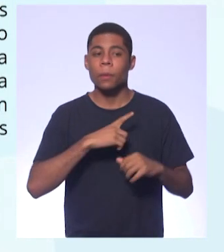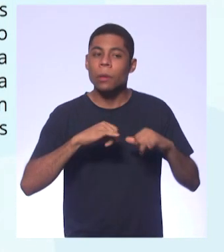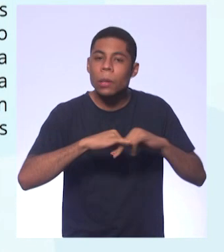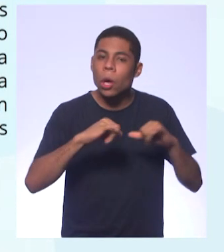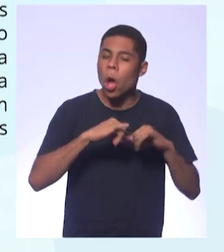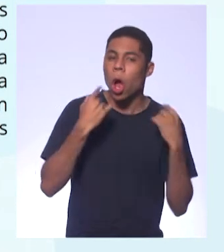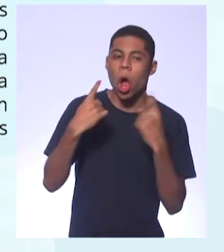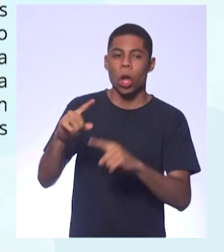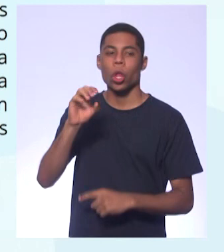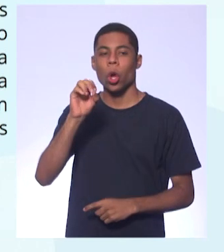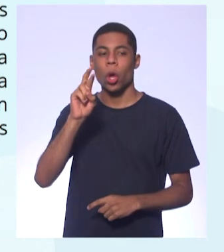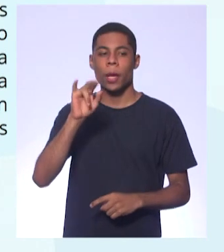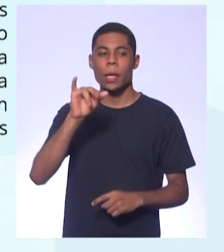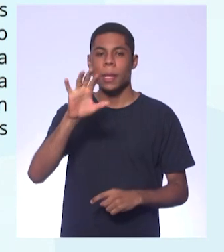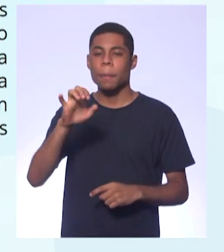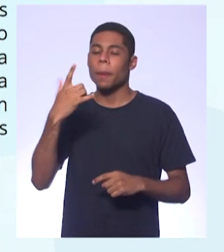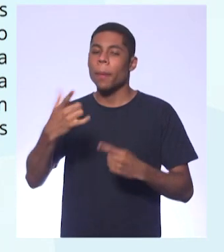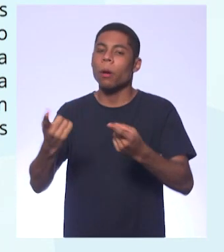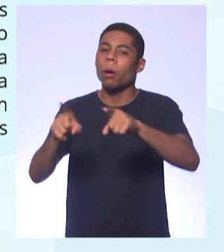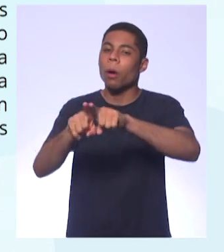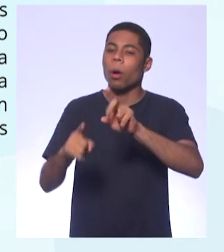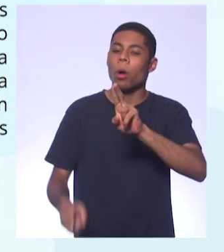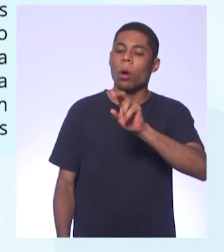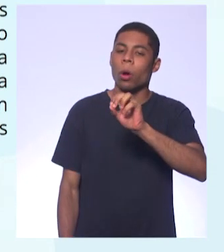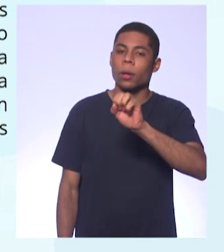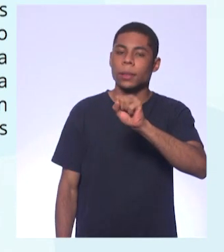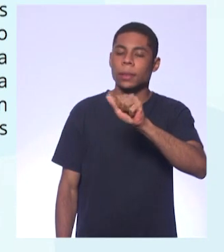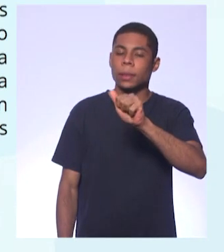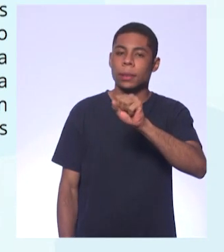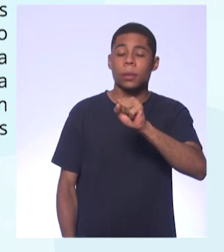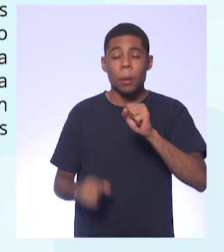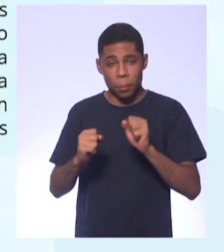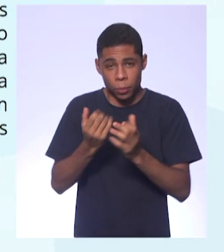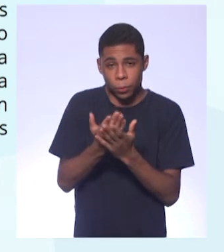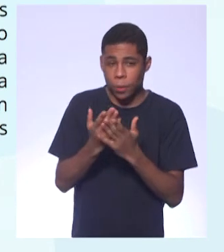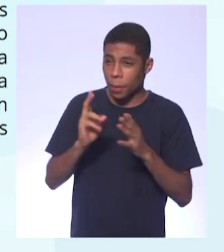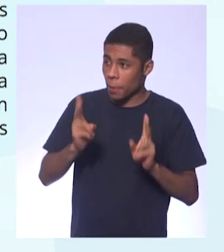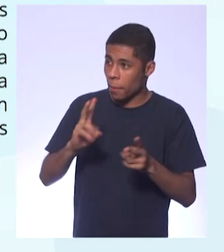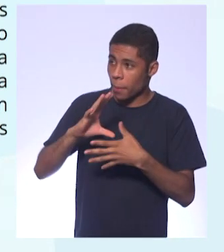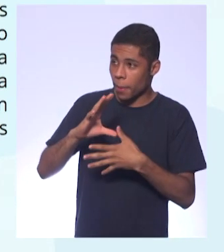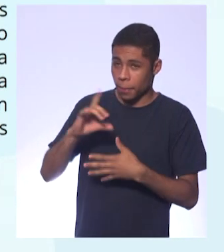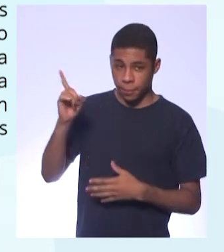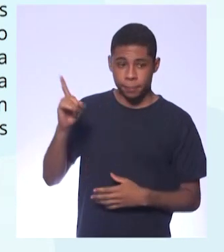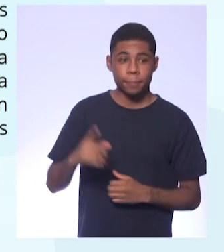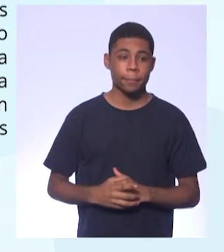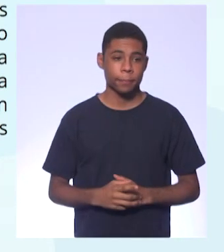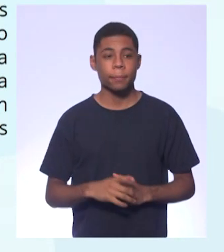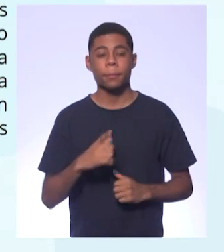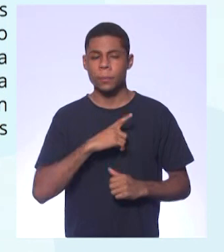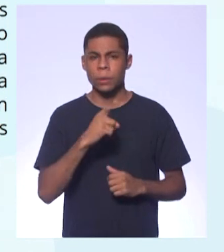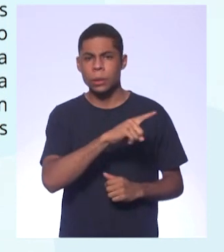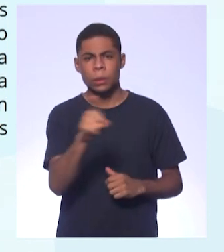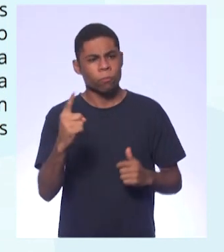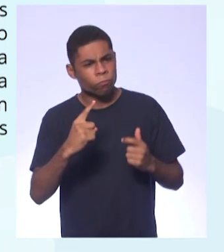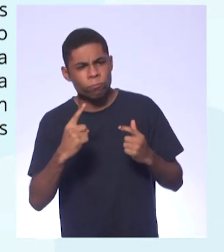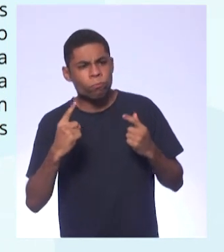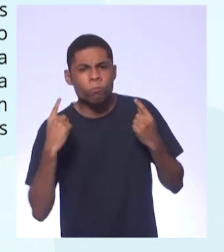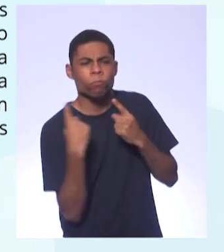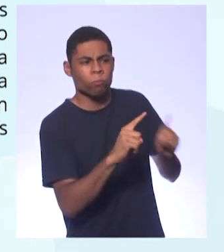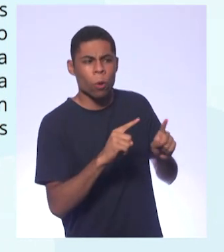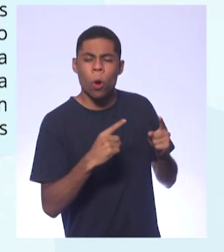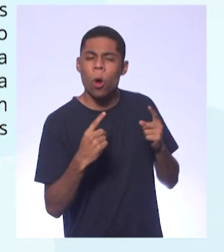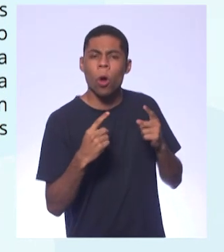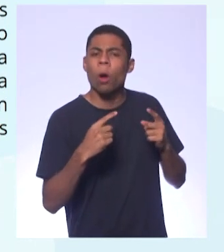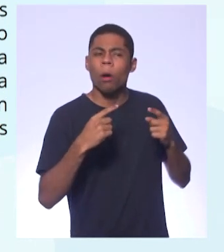Oribe e seu aliado Roças podem ser estudadas no mapa seguinte. Os últimos informam a guerra contra a Aguirre e a